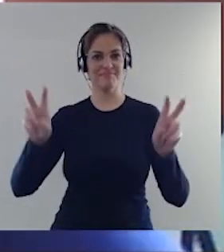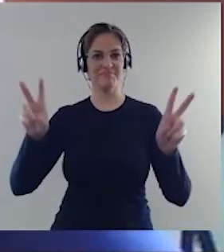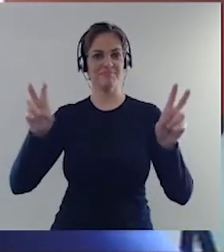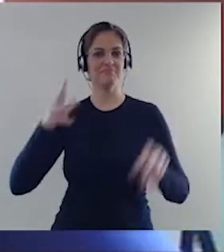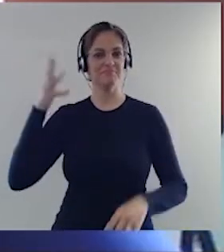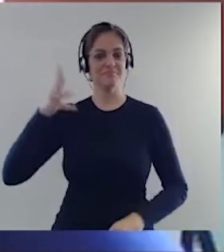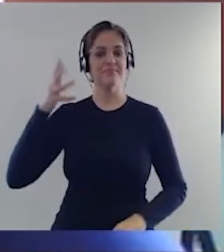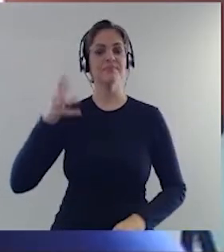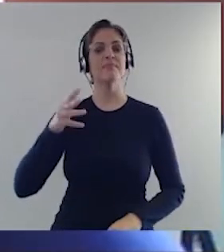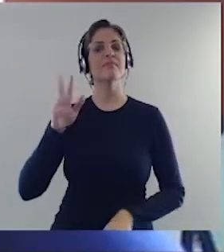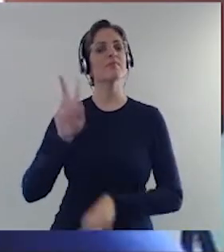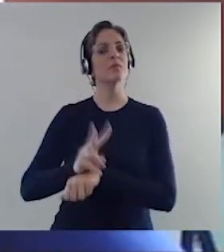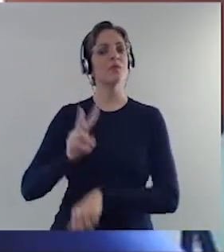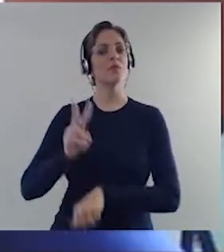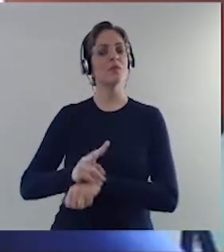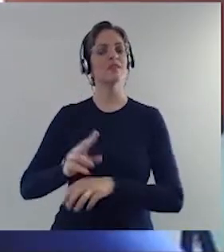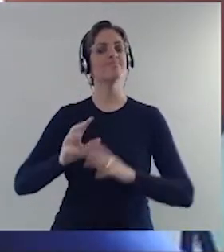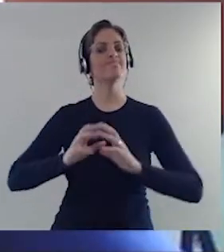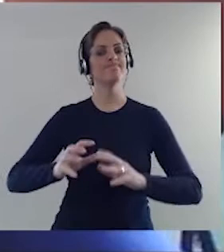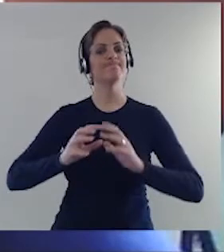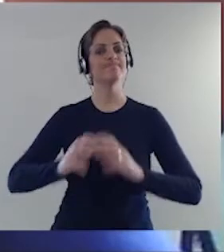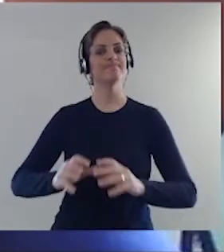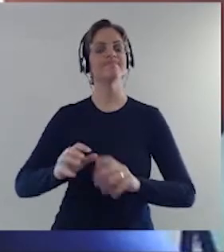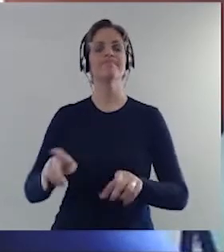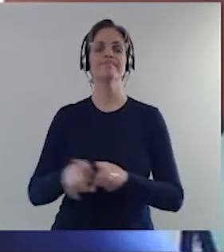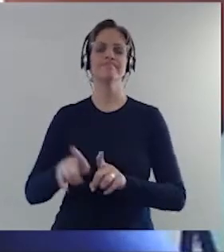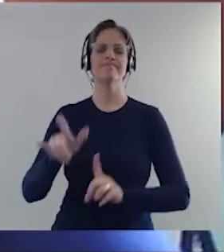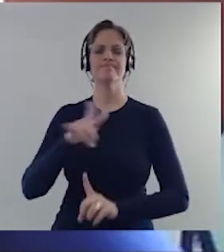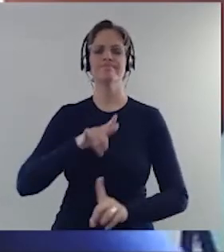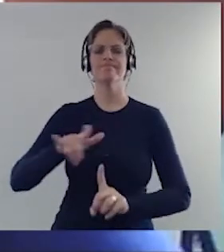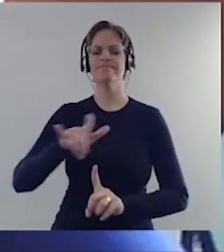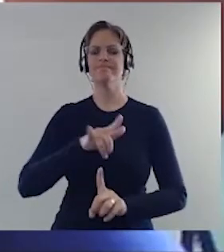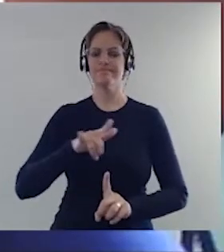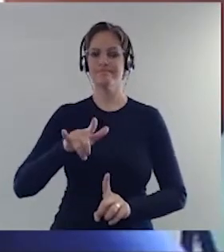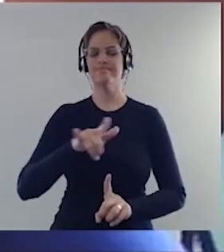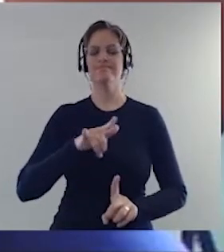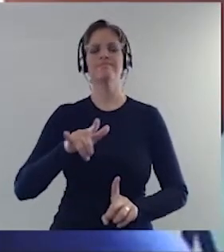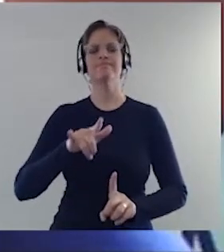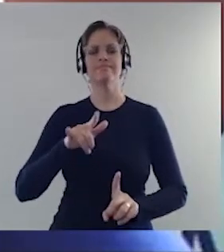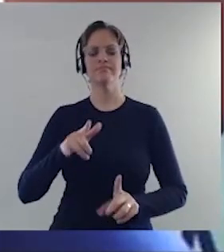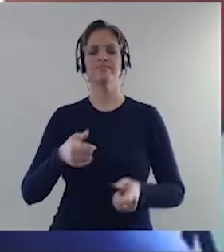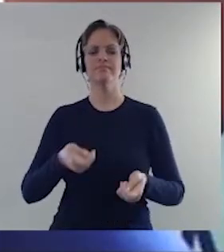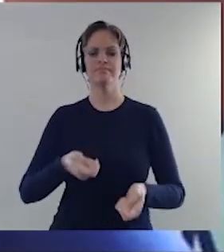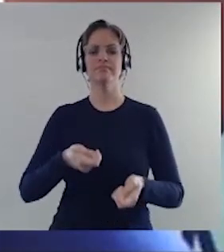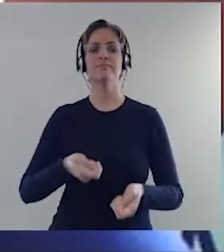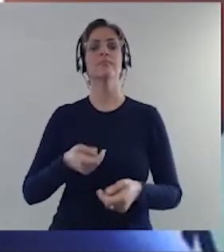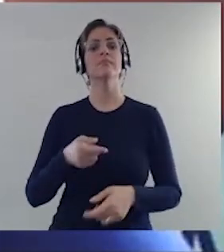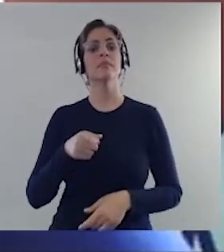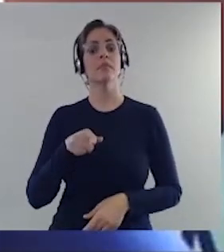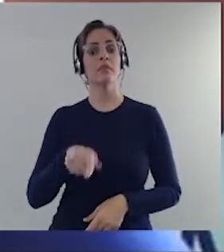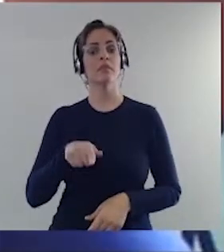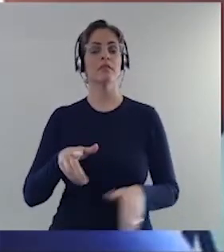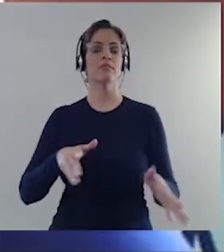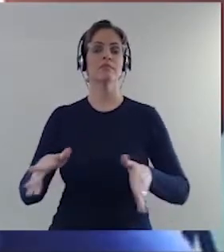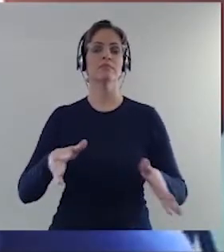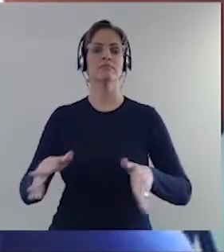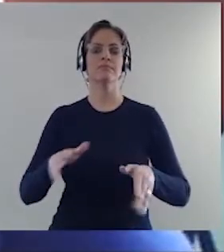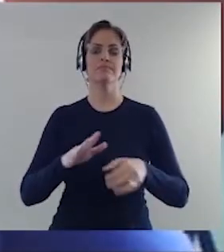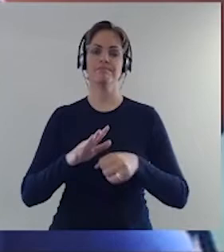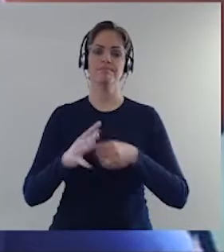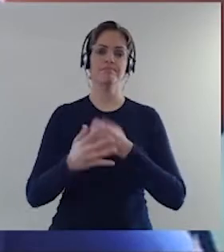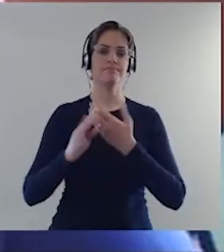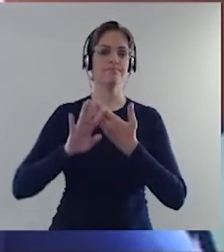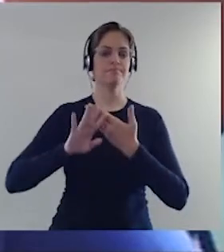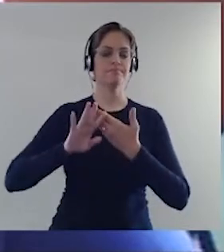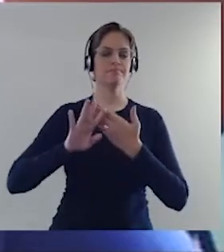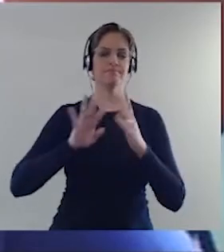tema Guarda, Convivência e Alienação Parental em Tempo de Isolamento Social. Temos